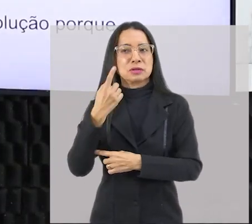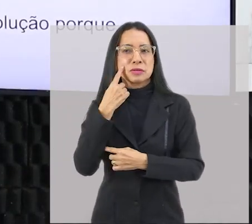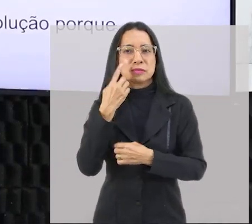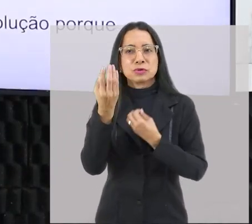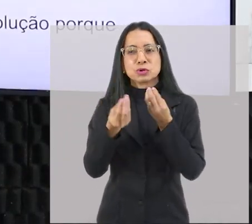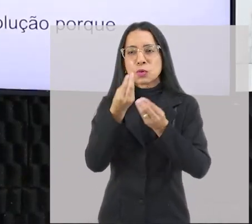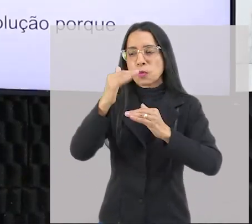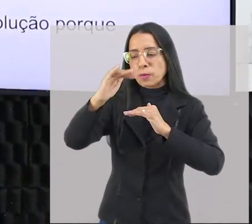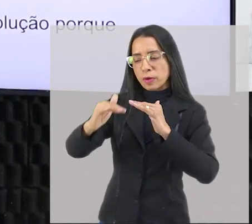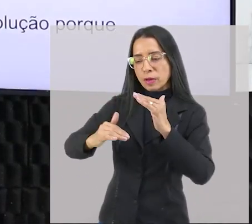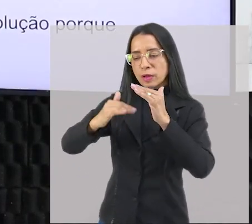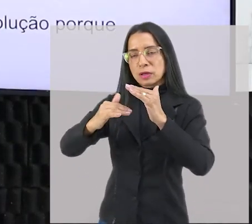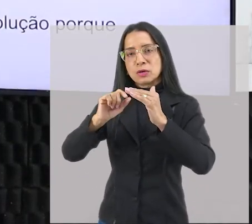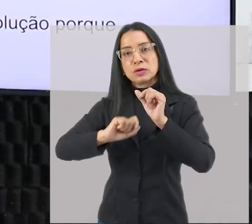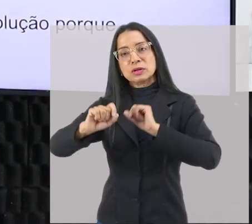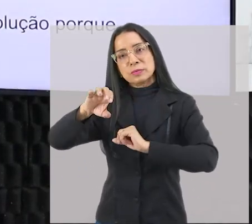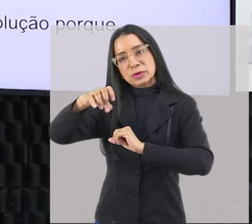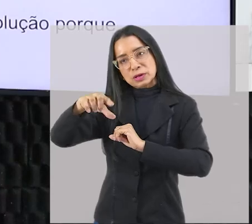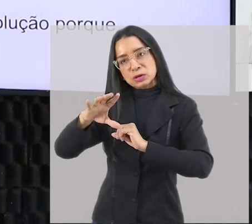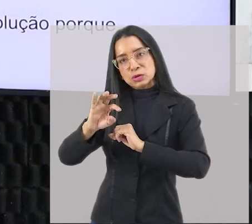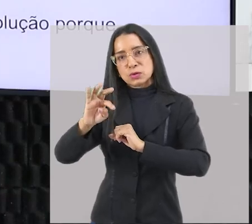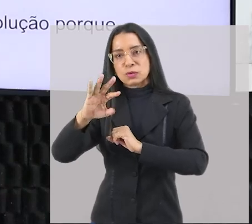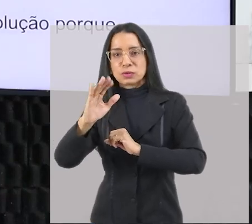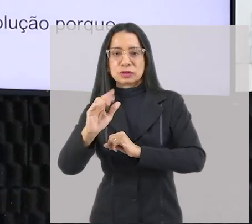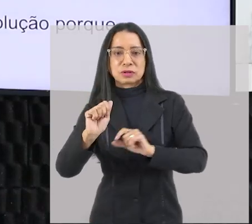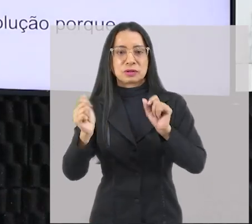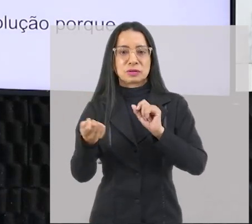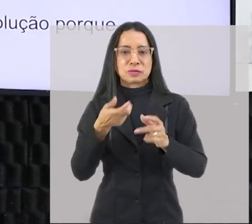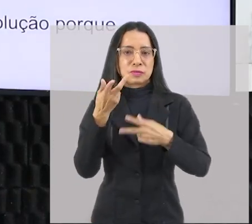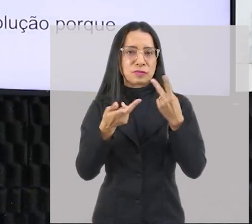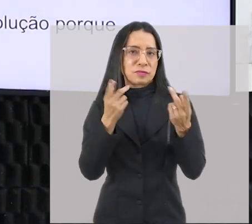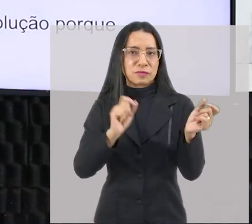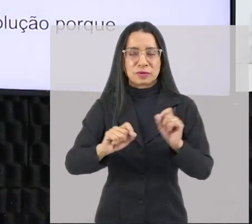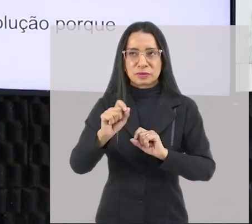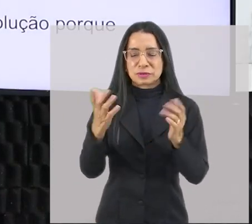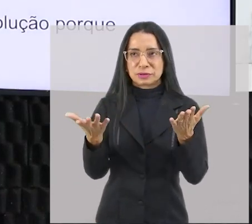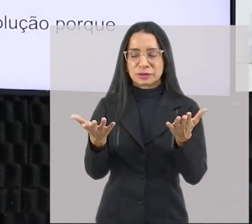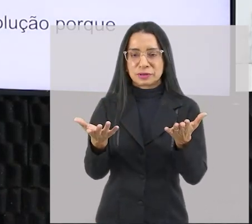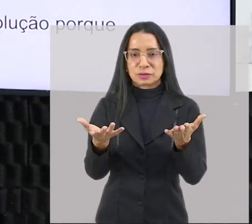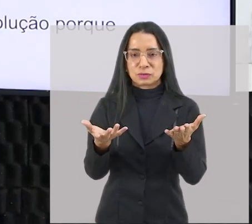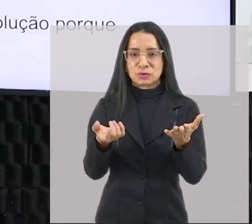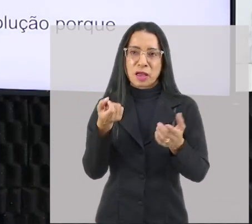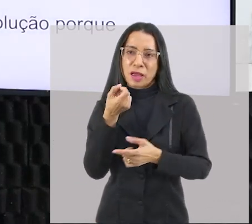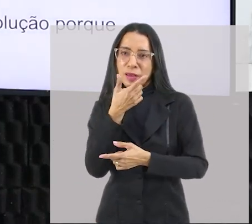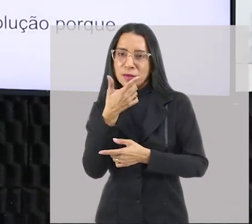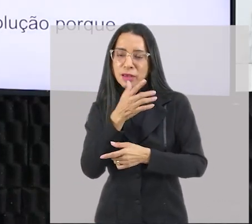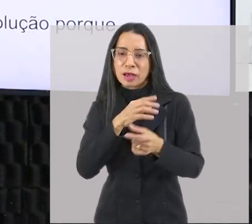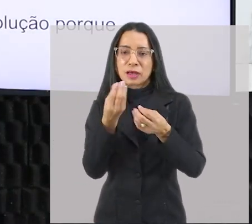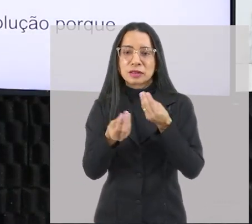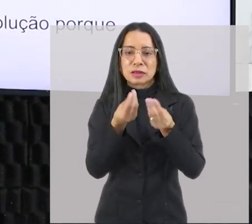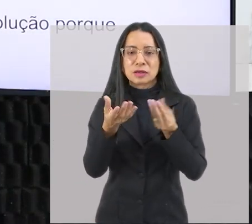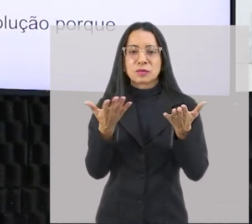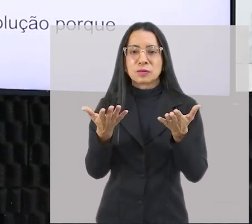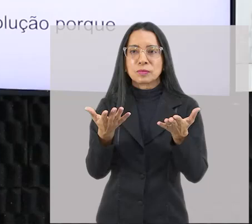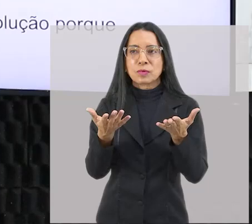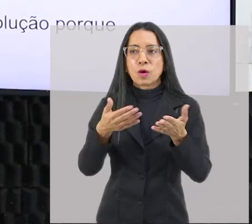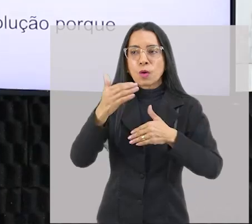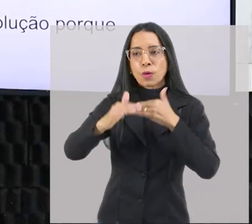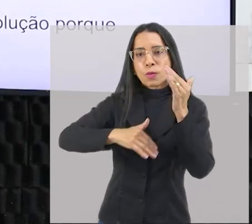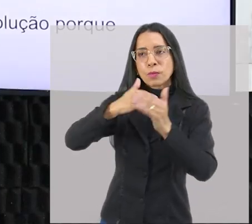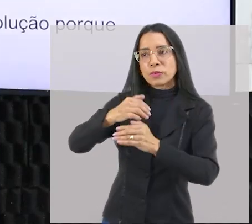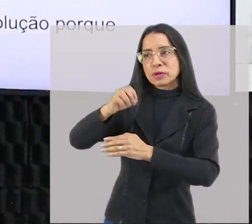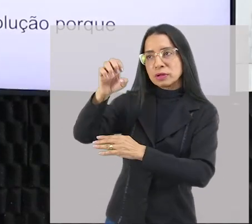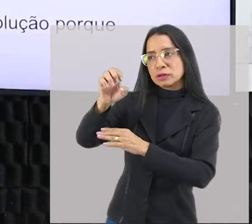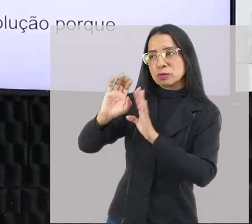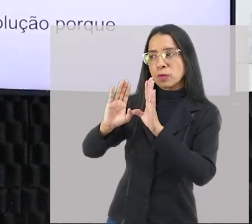e exótica. Eu estou falando de maneira debochada e irônica, quando eu digo exótica, eu estou falando de um processo eurocêntrico,